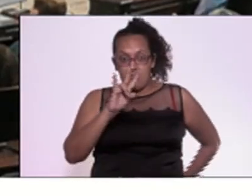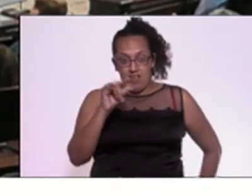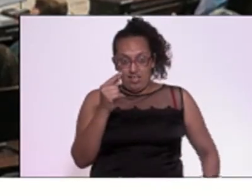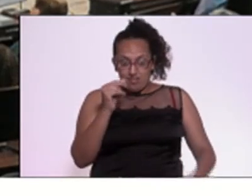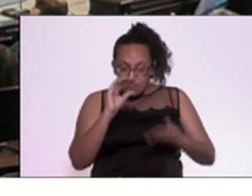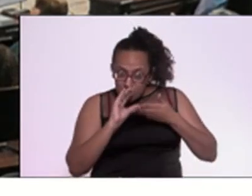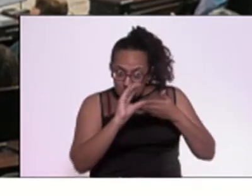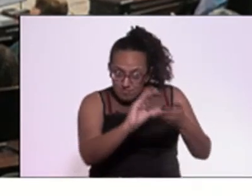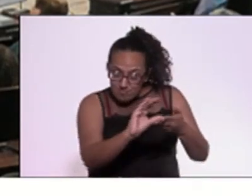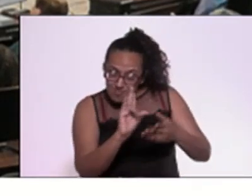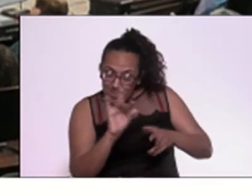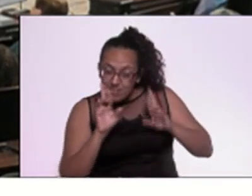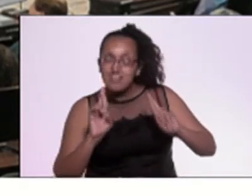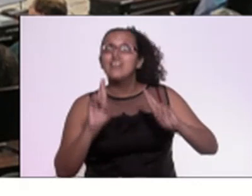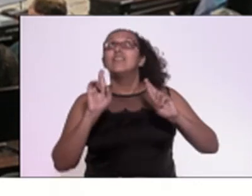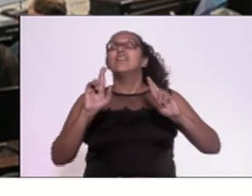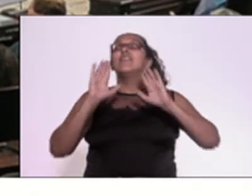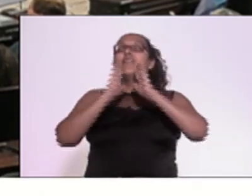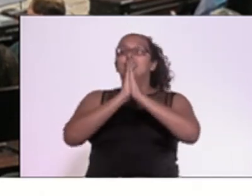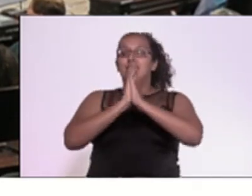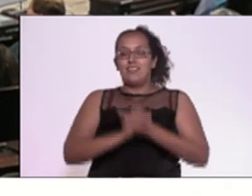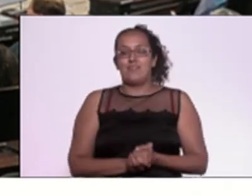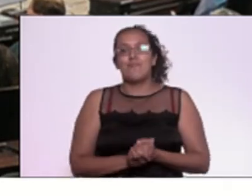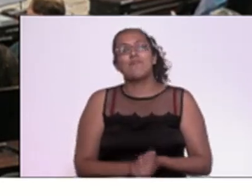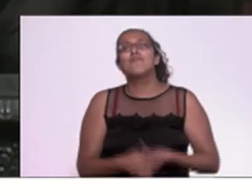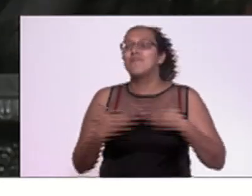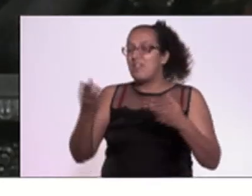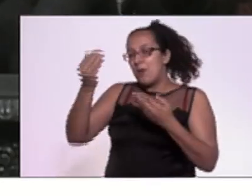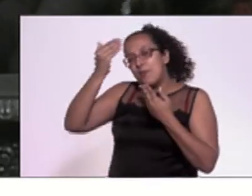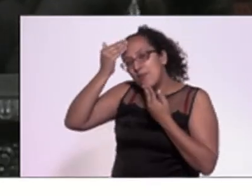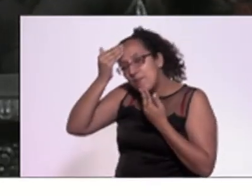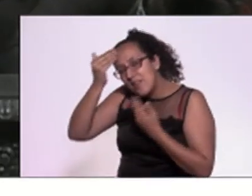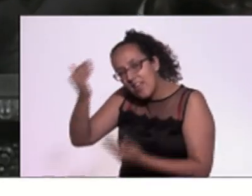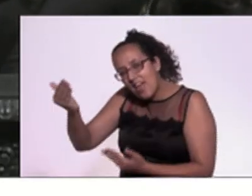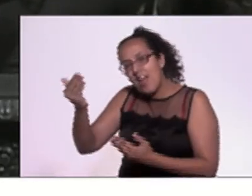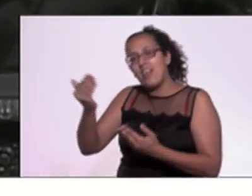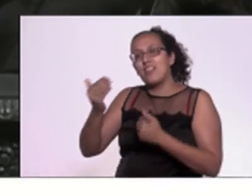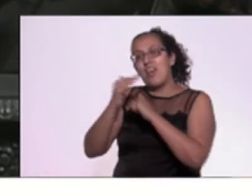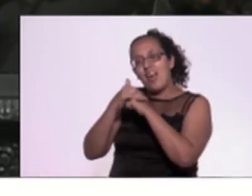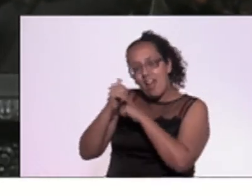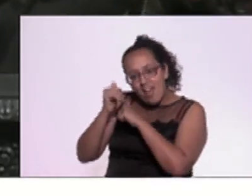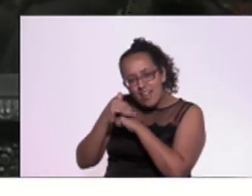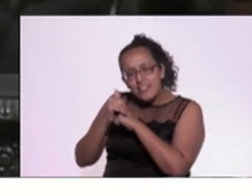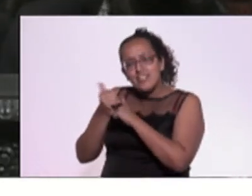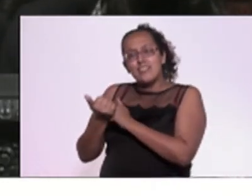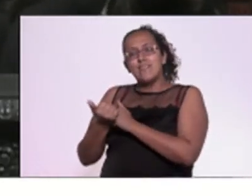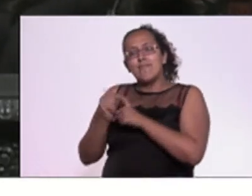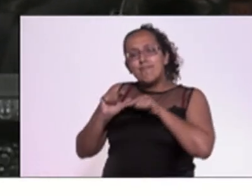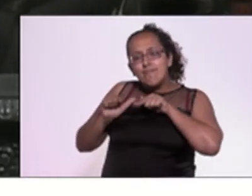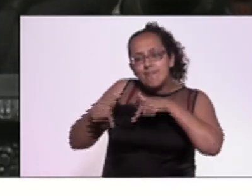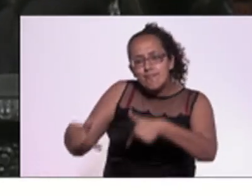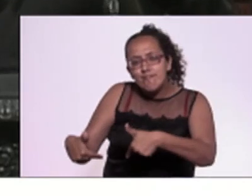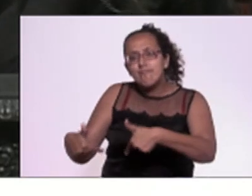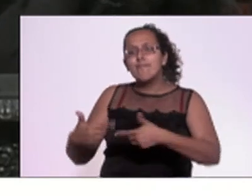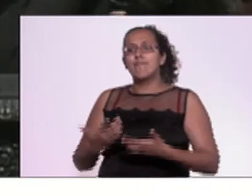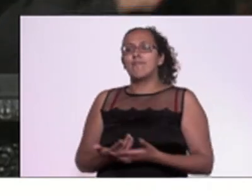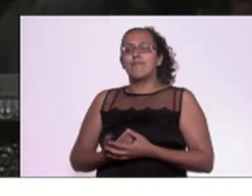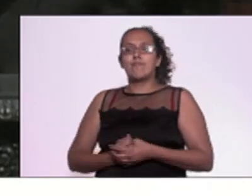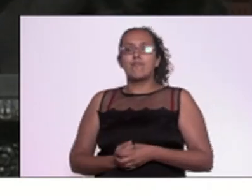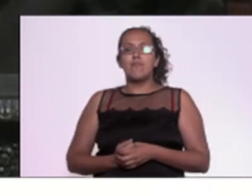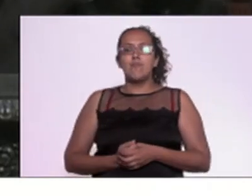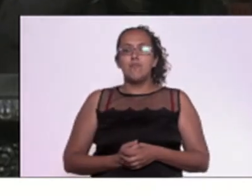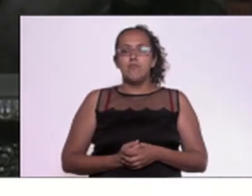que você não tem aqui só em mim um fã. Quem está aqui hoje, quem está nos assistindo na TV Alerj, vai estar